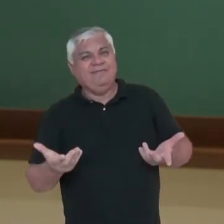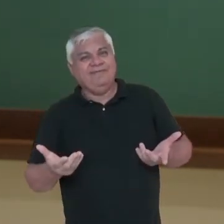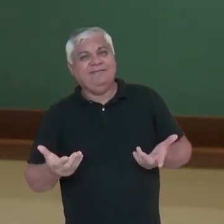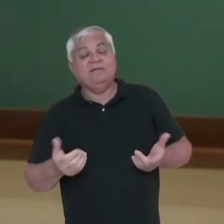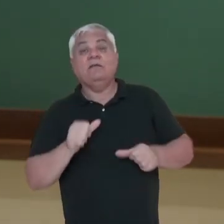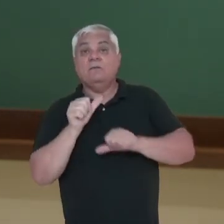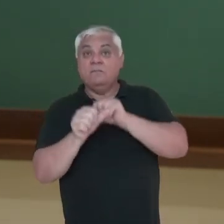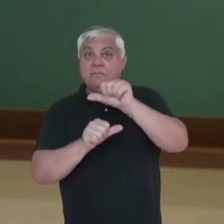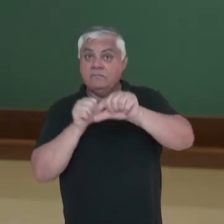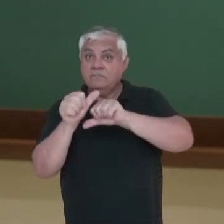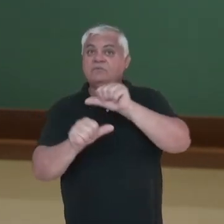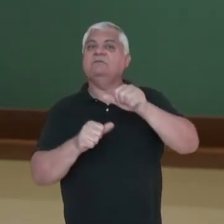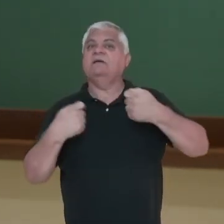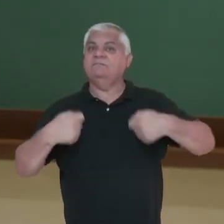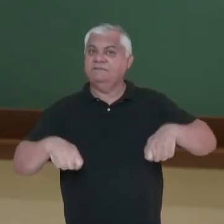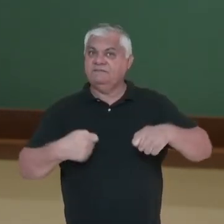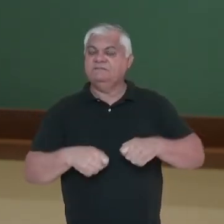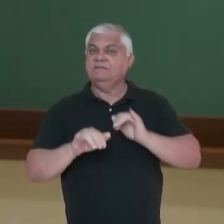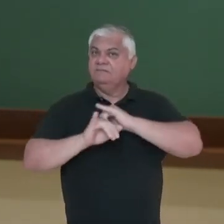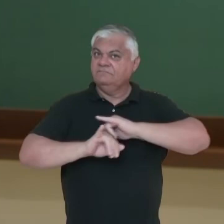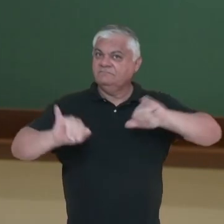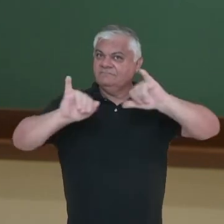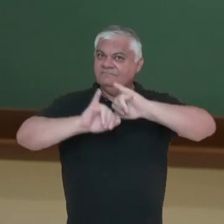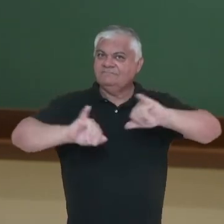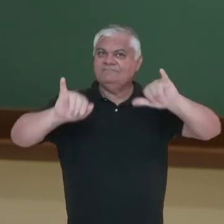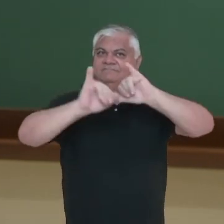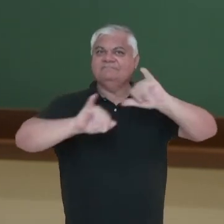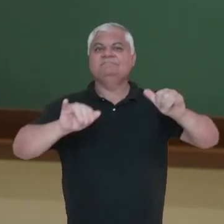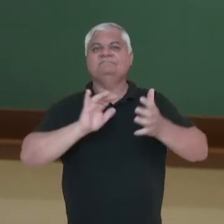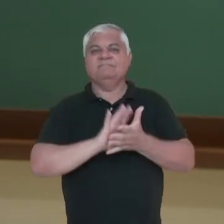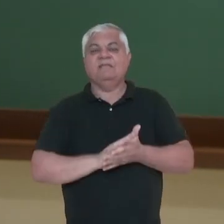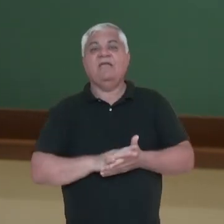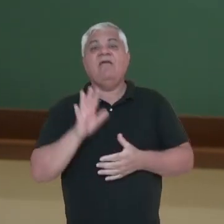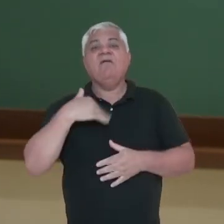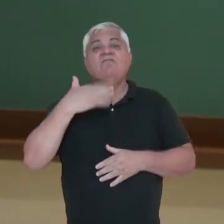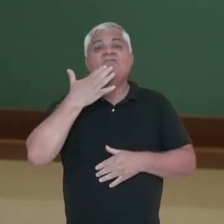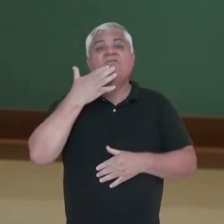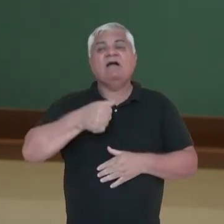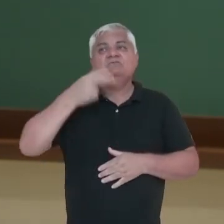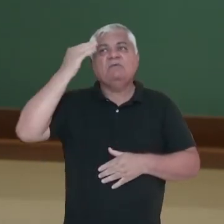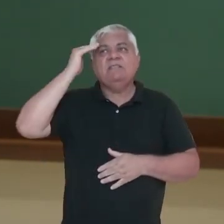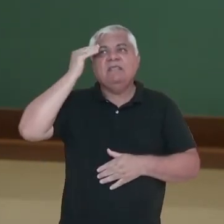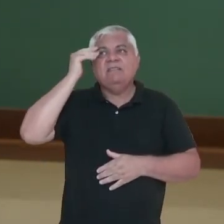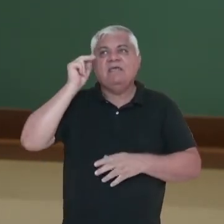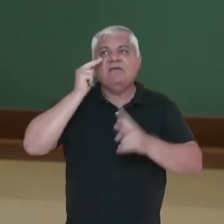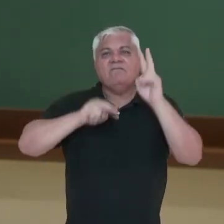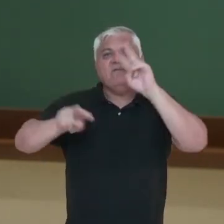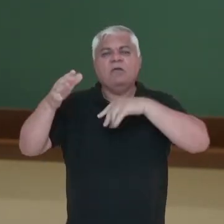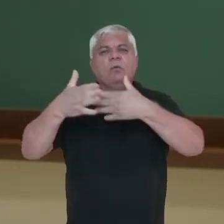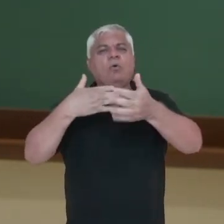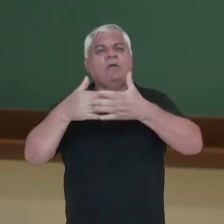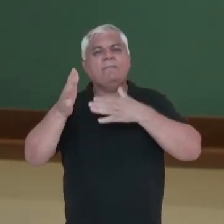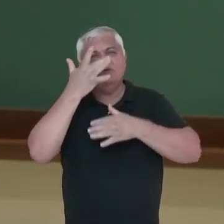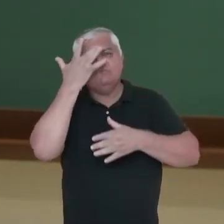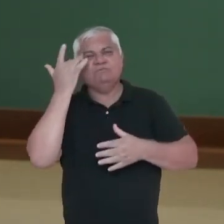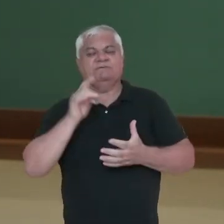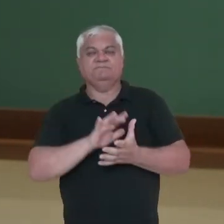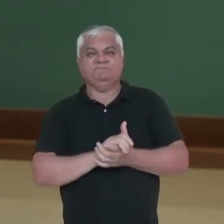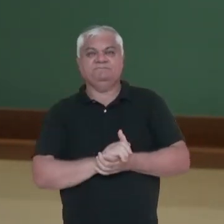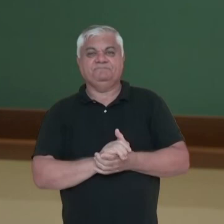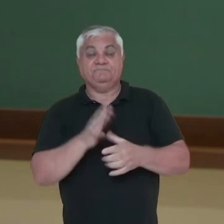anunciando se vendendo é exatamente a mensagem que ele tá dando a coisa de fácil compreensão que qualquer um pode entender Ok